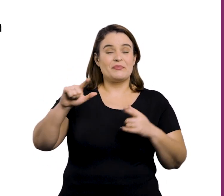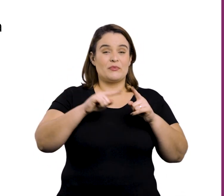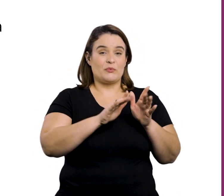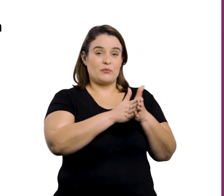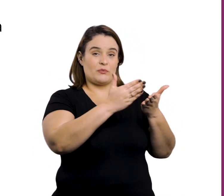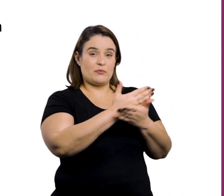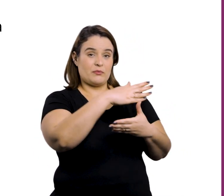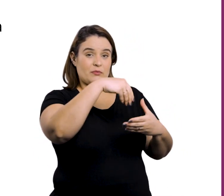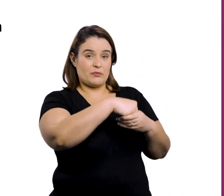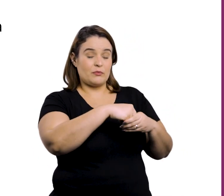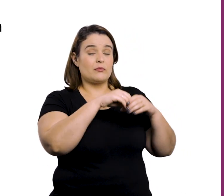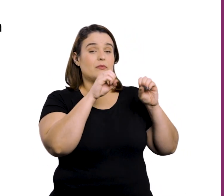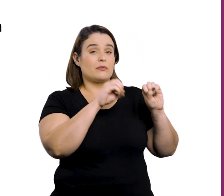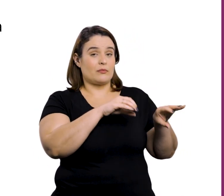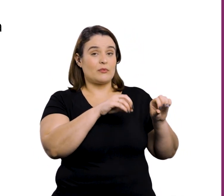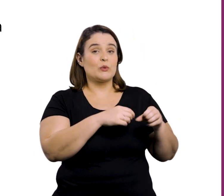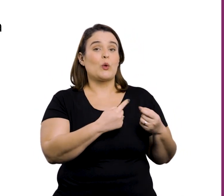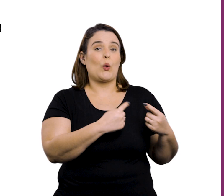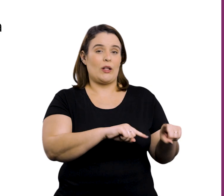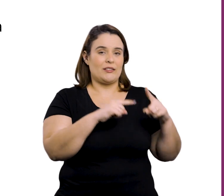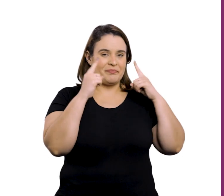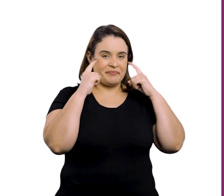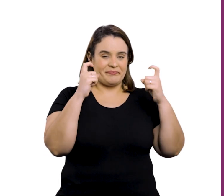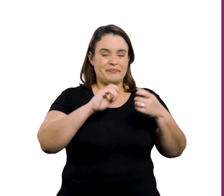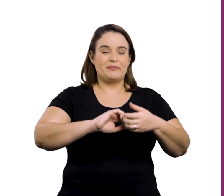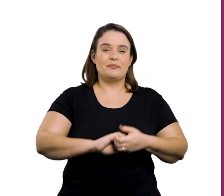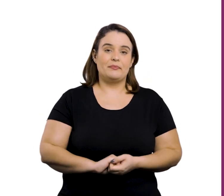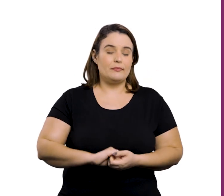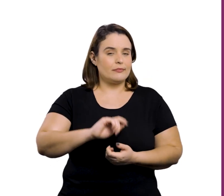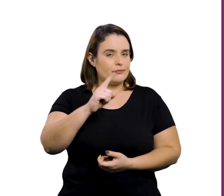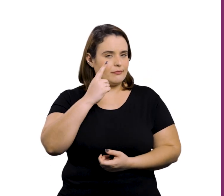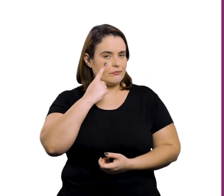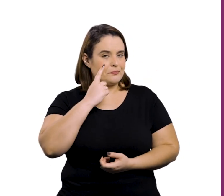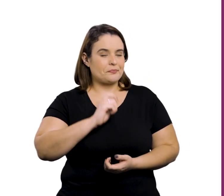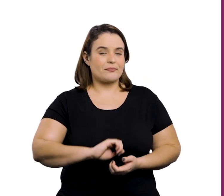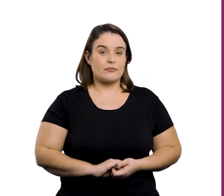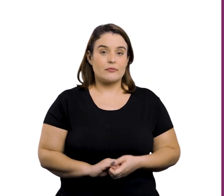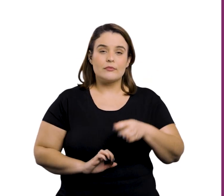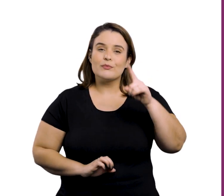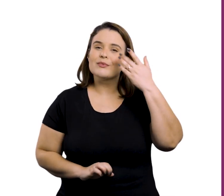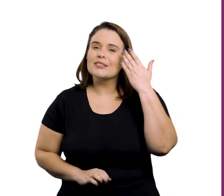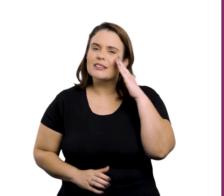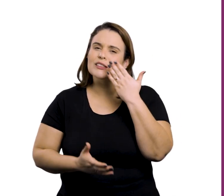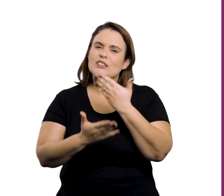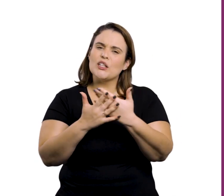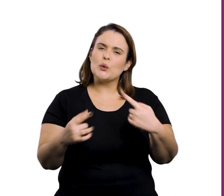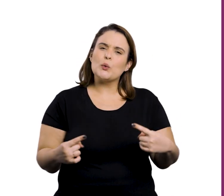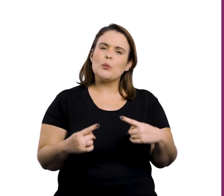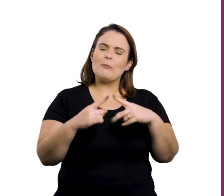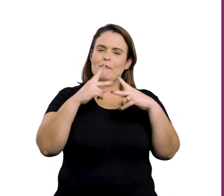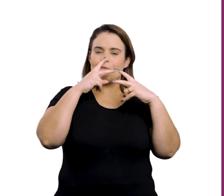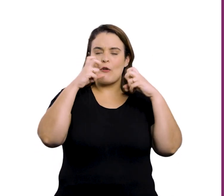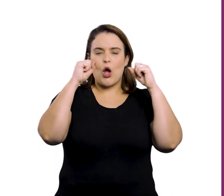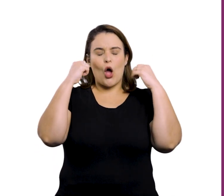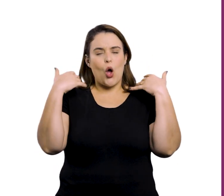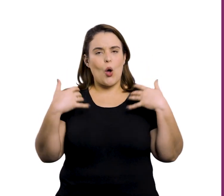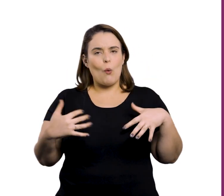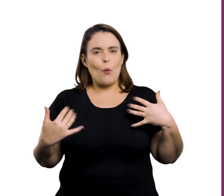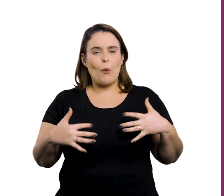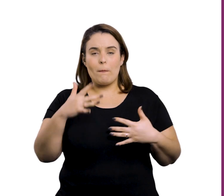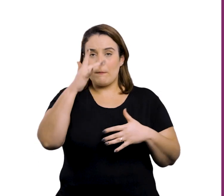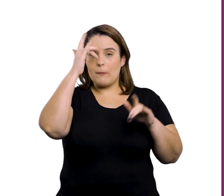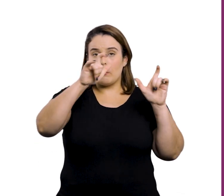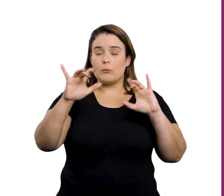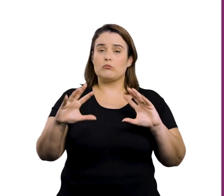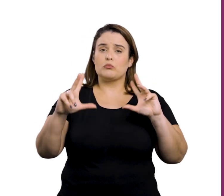no livro Educação contra a Barbárie, vejamos. Se você entende que as aulas têm uma ligação forte com as vidas de todos